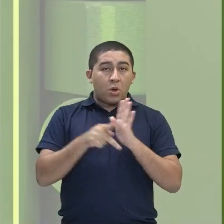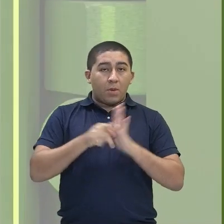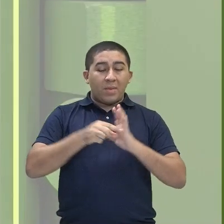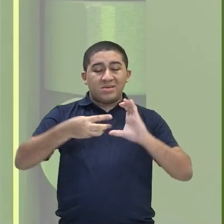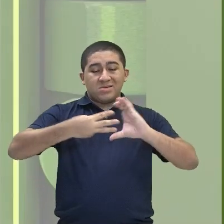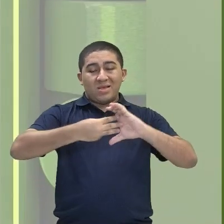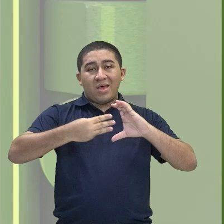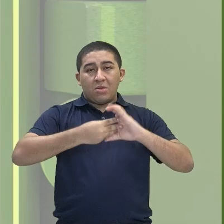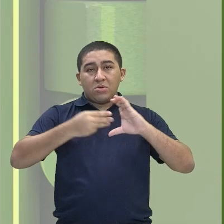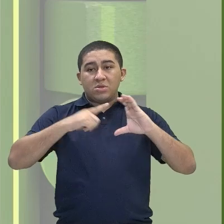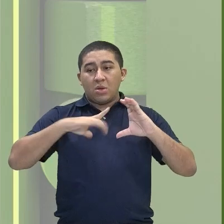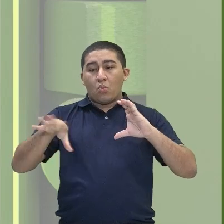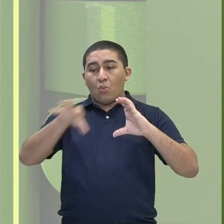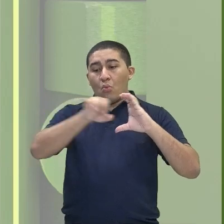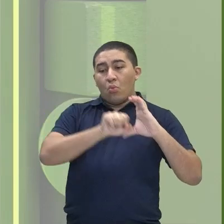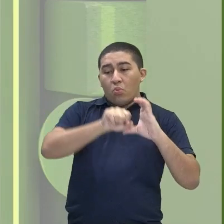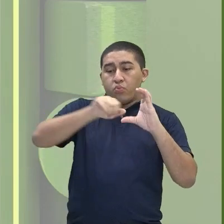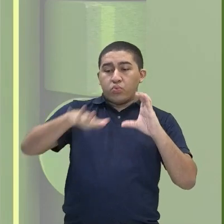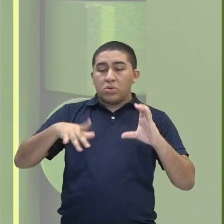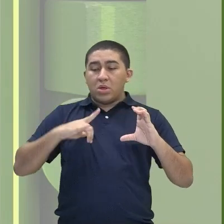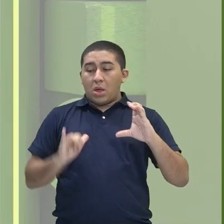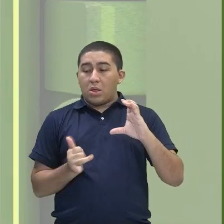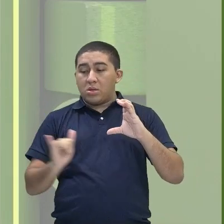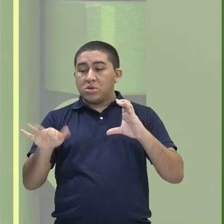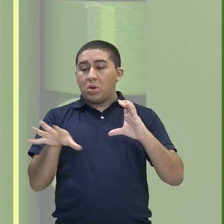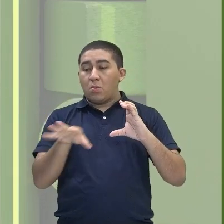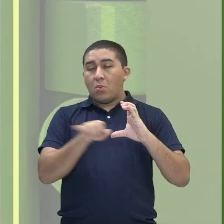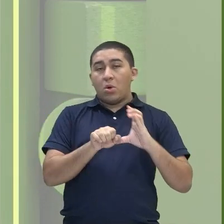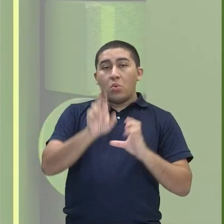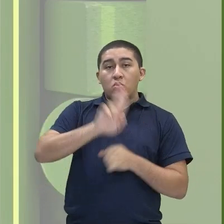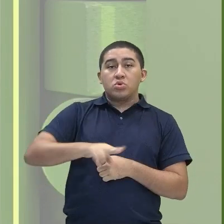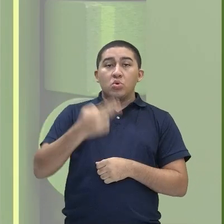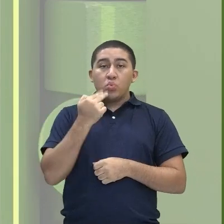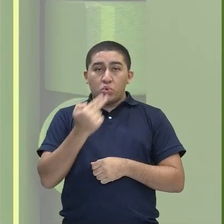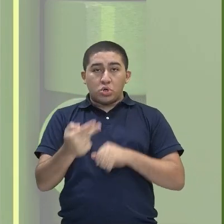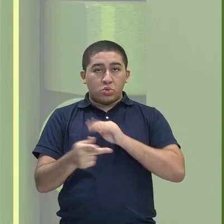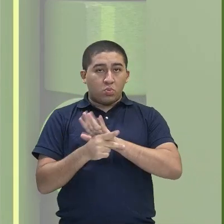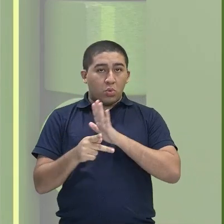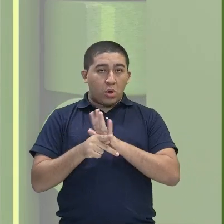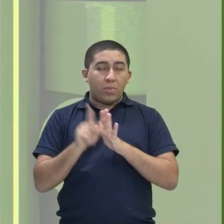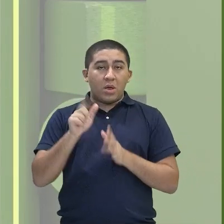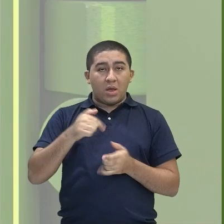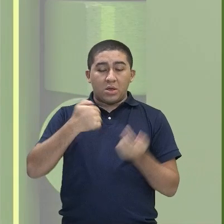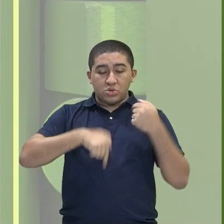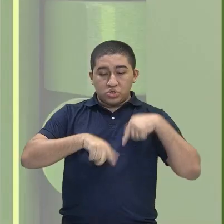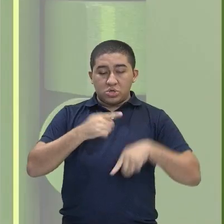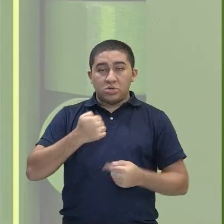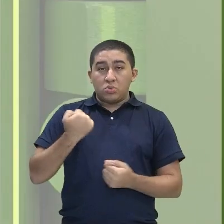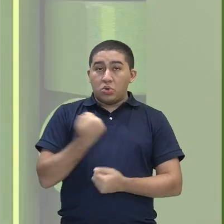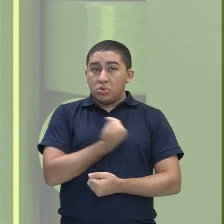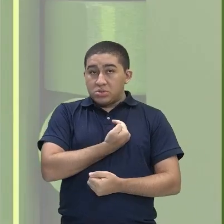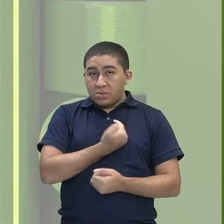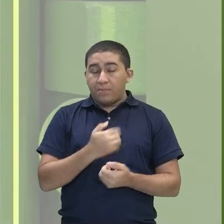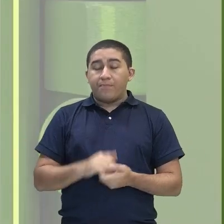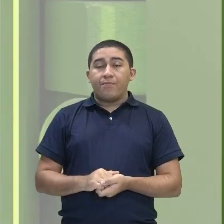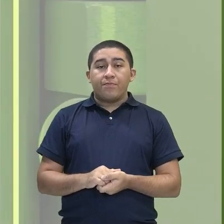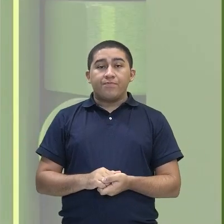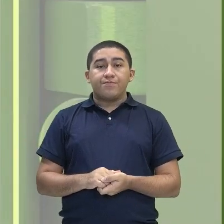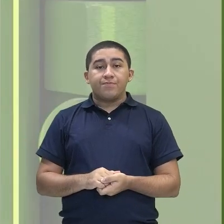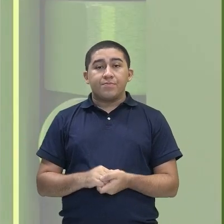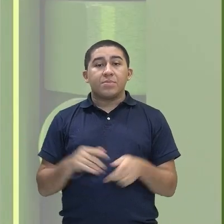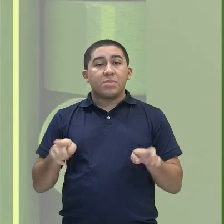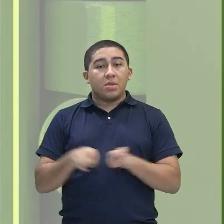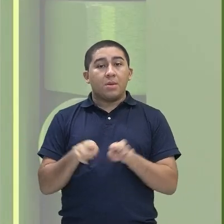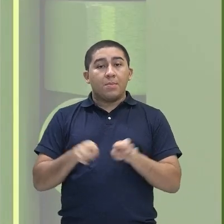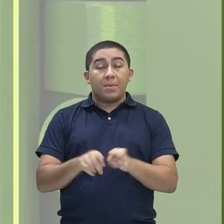onde o nosso corpo obtém energia a partir dos nutrientes provenientes do processo de digestão. E também vimos aí a